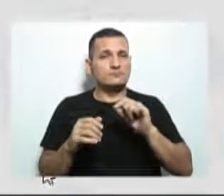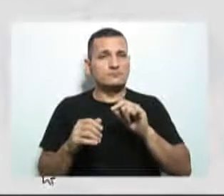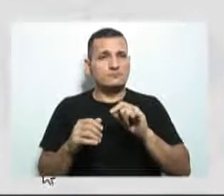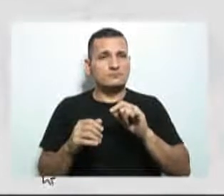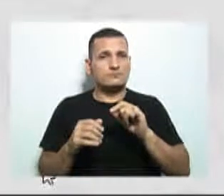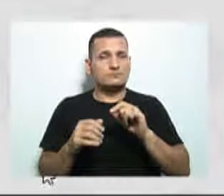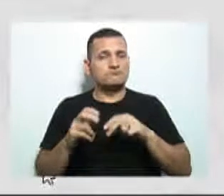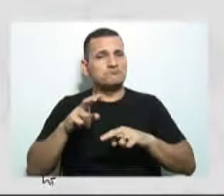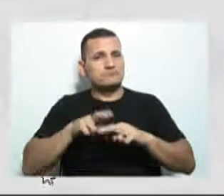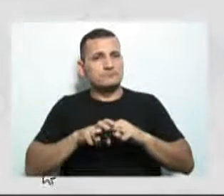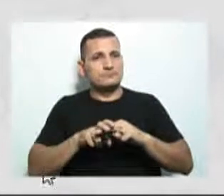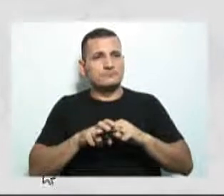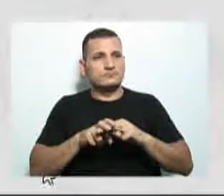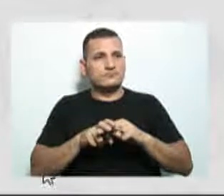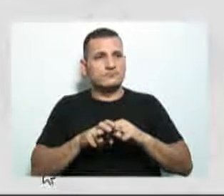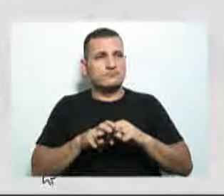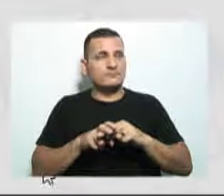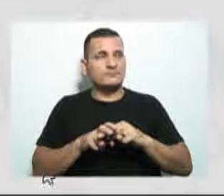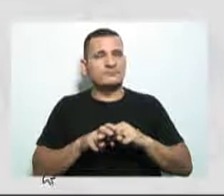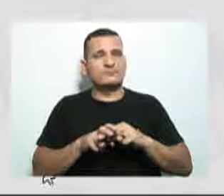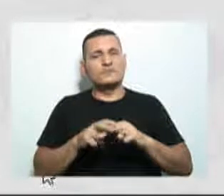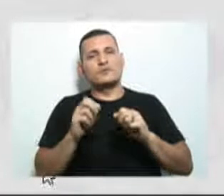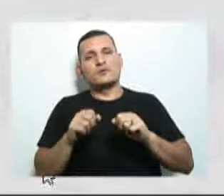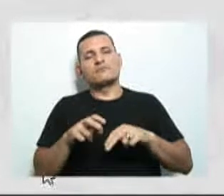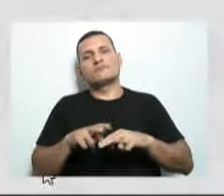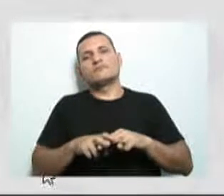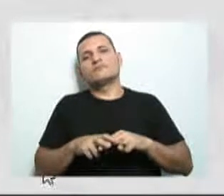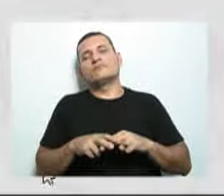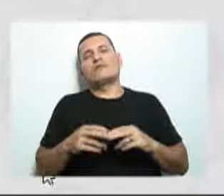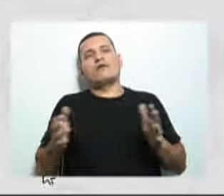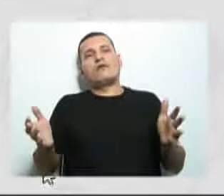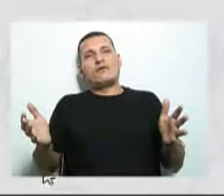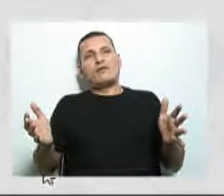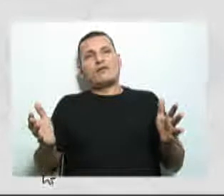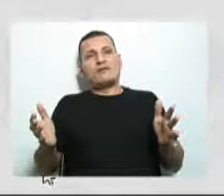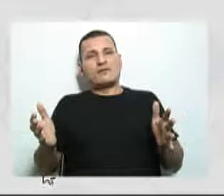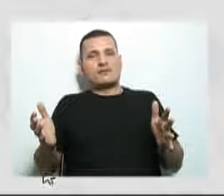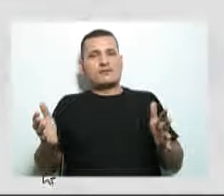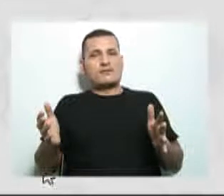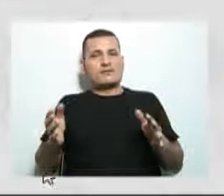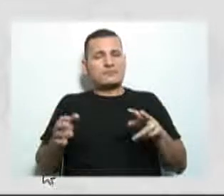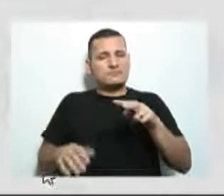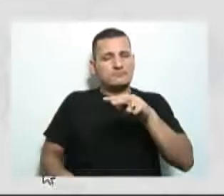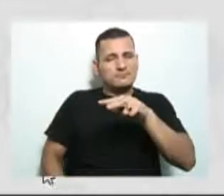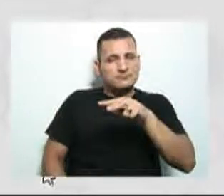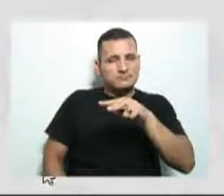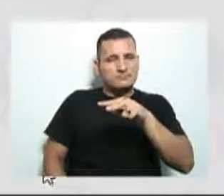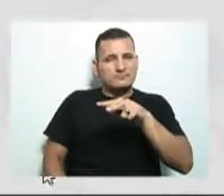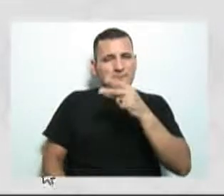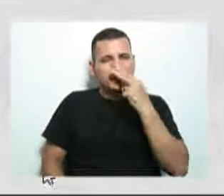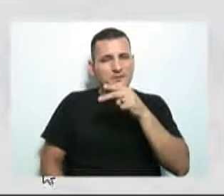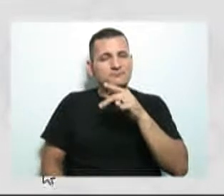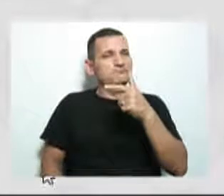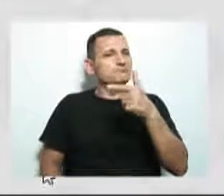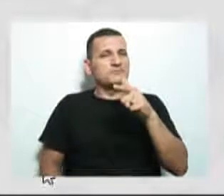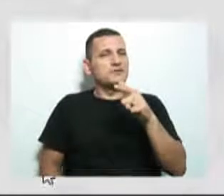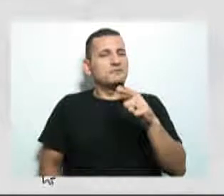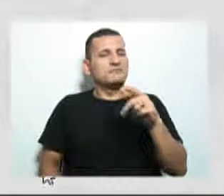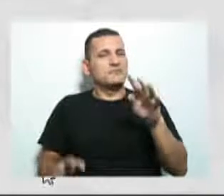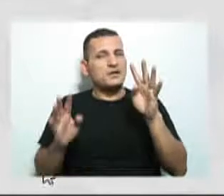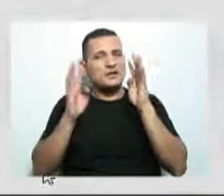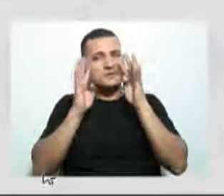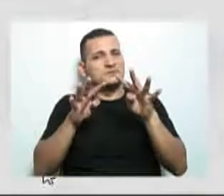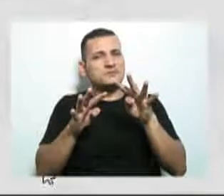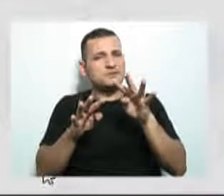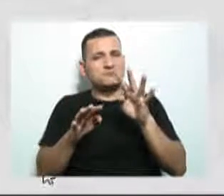forma de sentar. Ela pode estar meio jogada na cadeira, né? E aí você nota logo, ih, rapaz, eu acho que não está prestando muita atenção, está meio